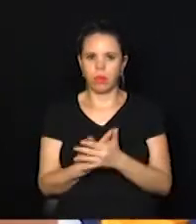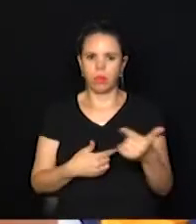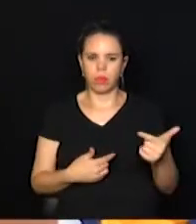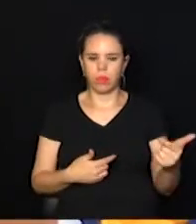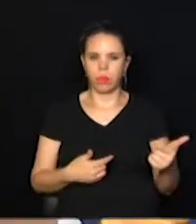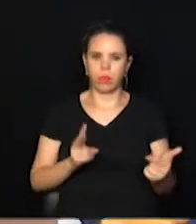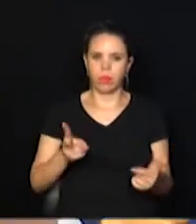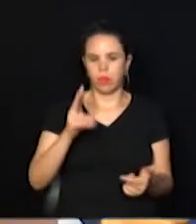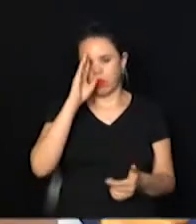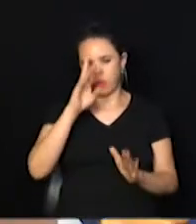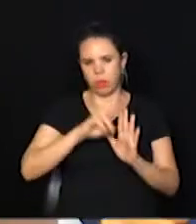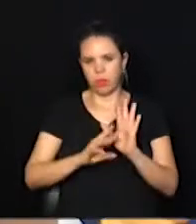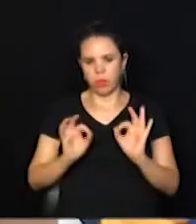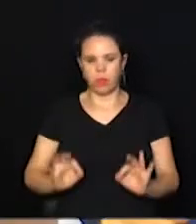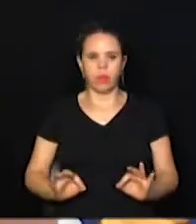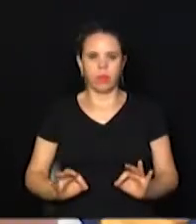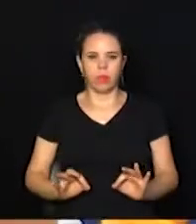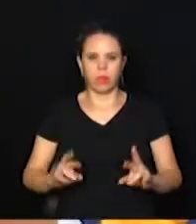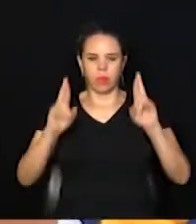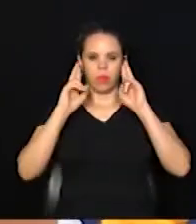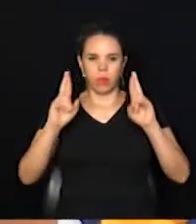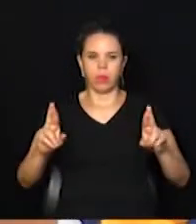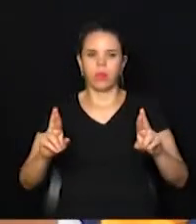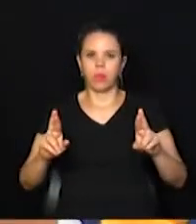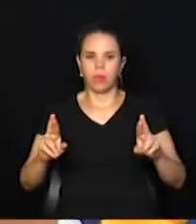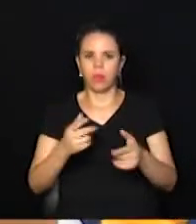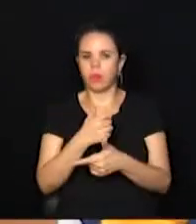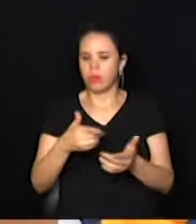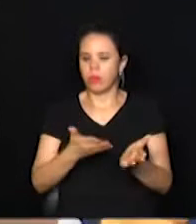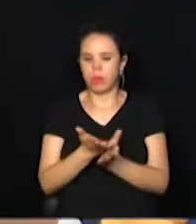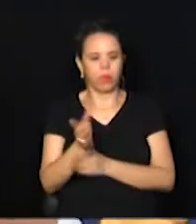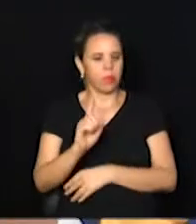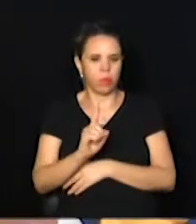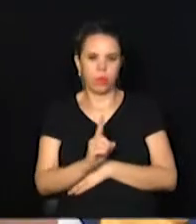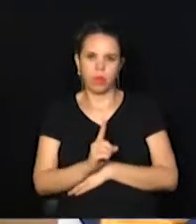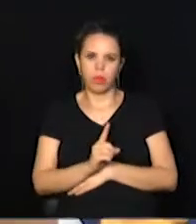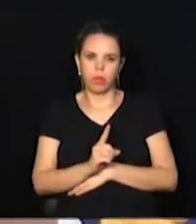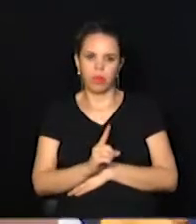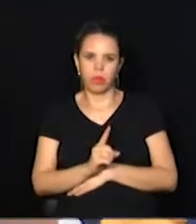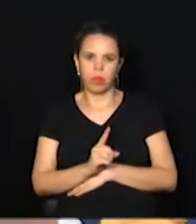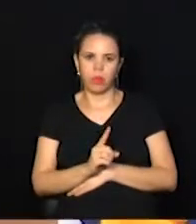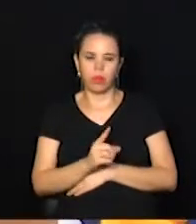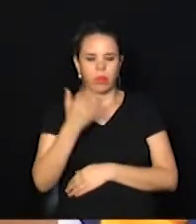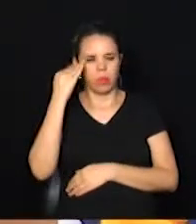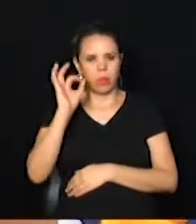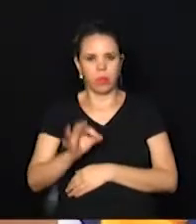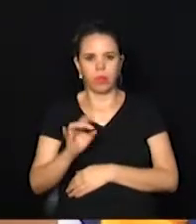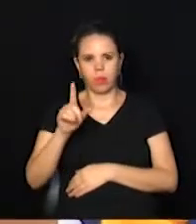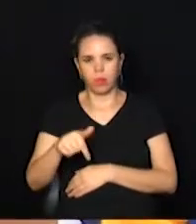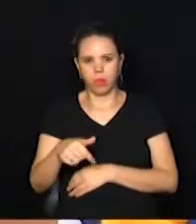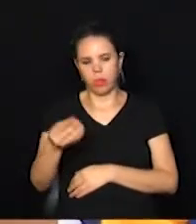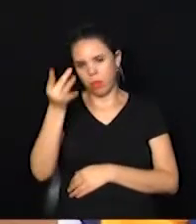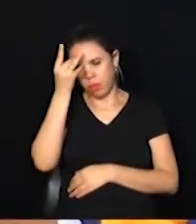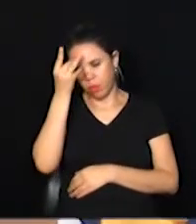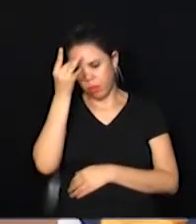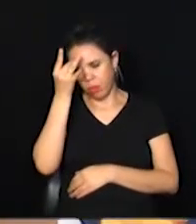mantendo princípios, mantendo dignidade, não desviando. E eu tenho certeza que essa lição